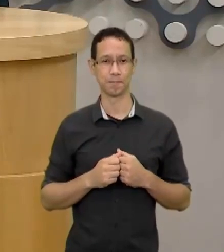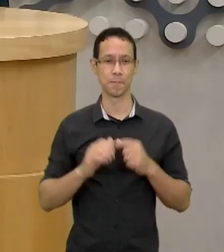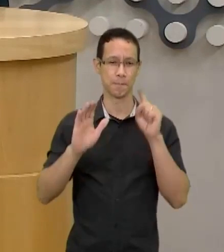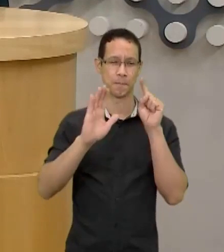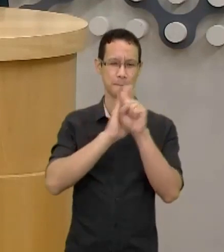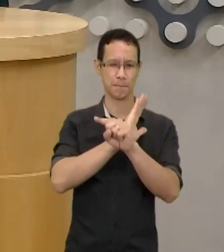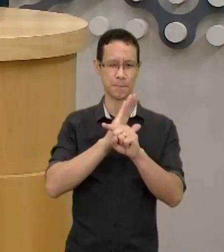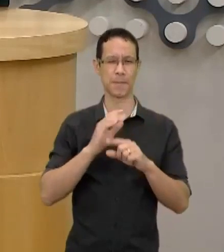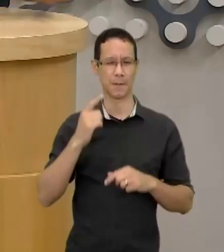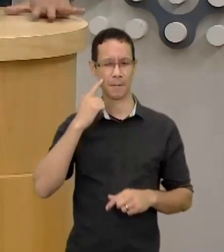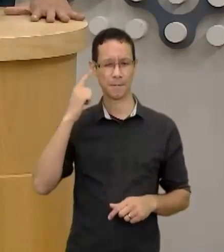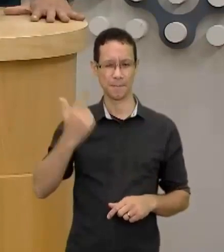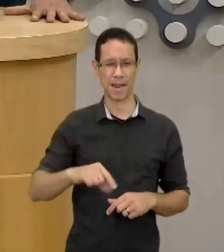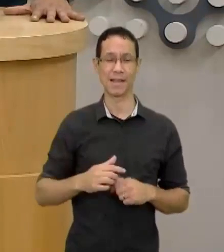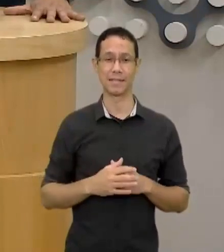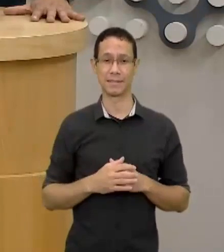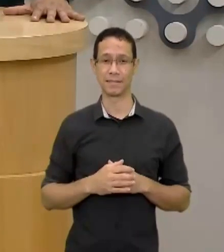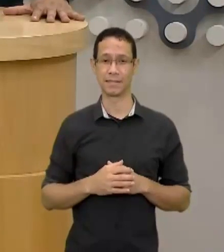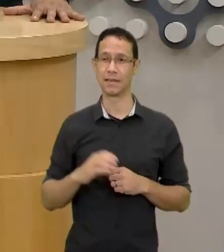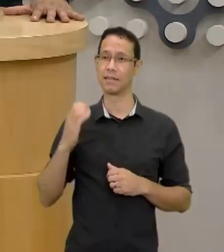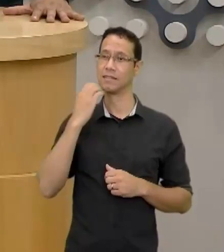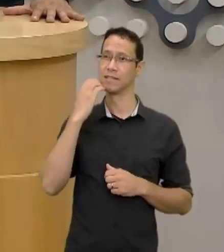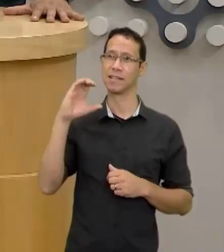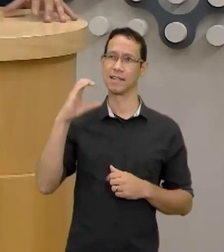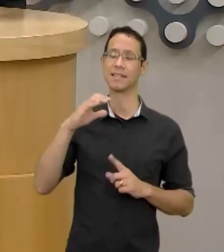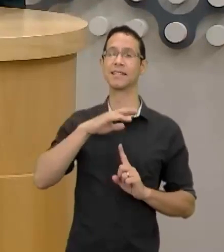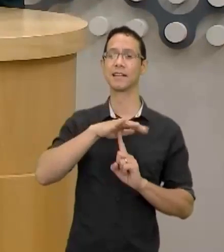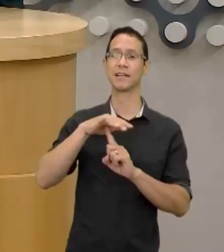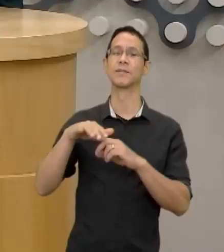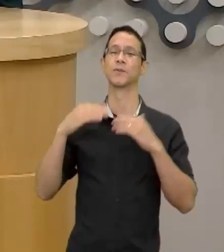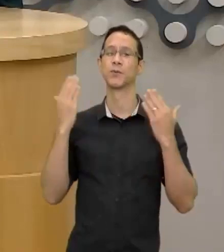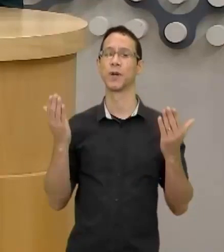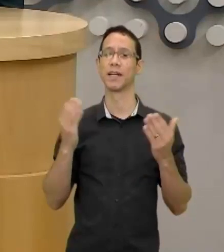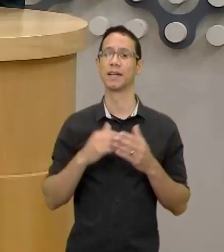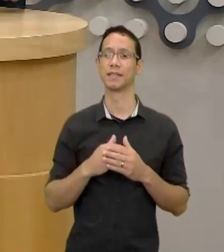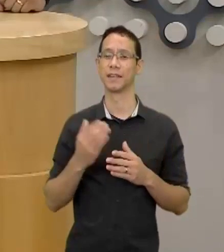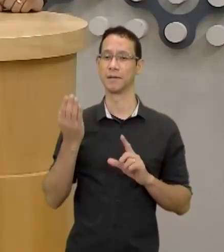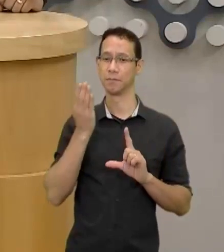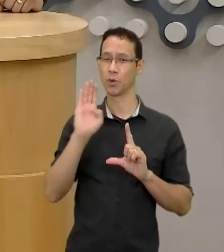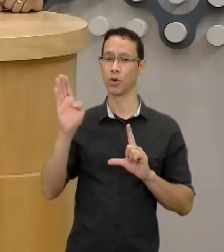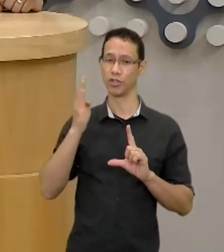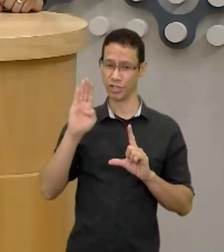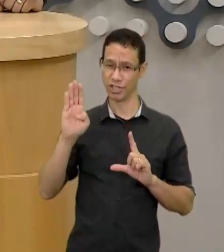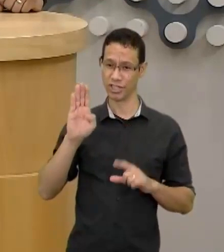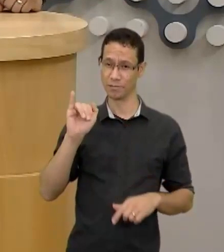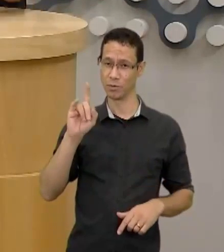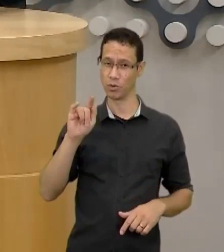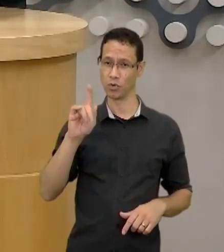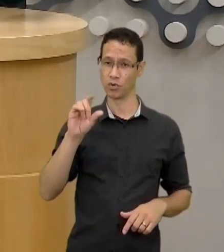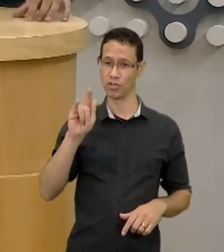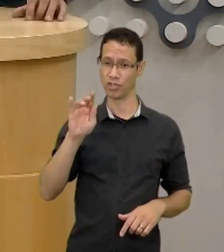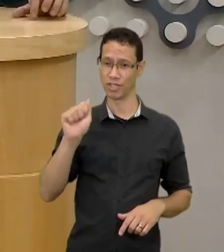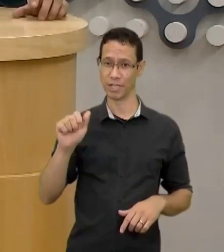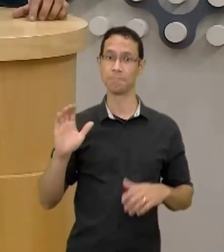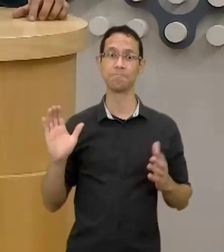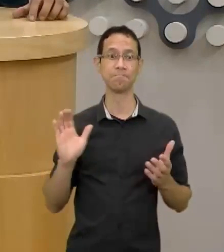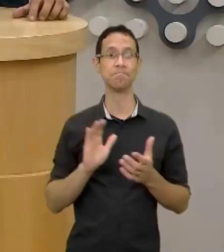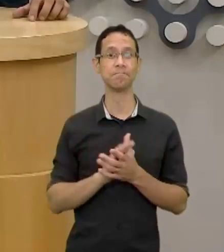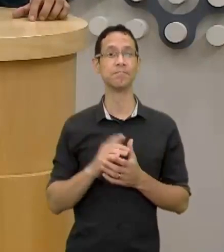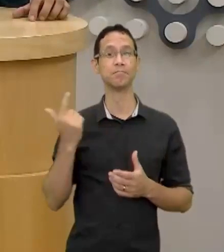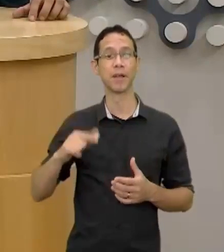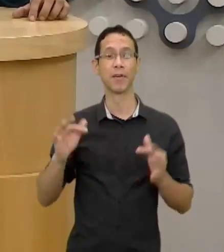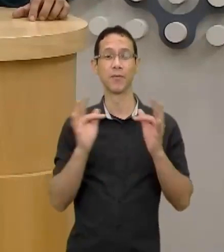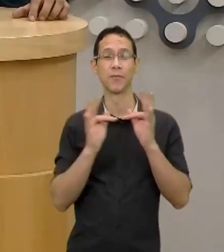complicar um pouquinho mais, professor meu Mauro. Deus. Ciências da natureza, quais são? Biologia. Biologia, Biologia.